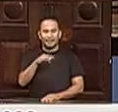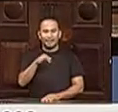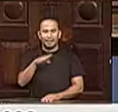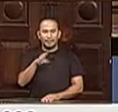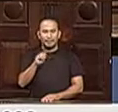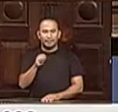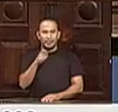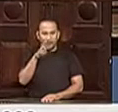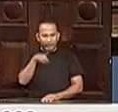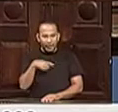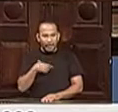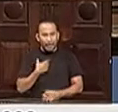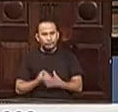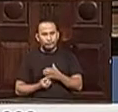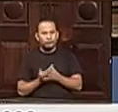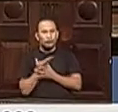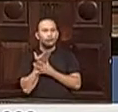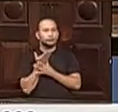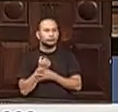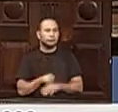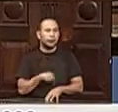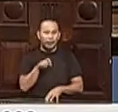maior fonte